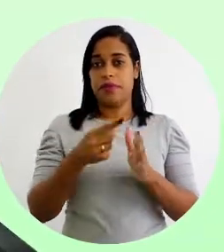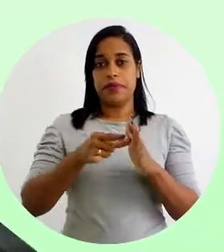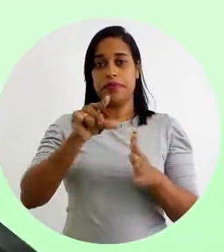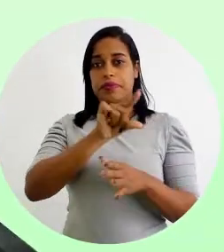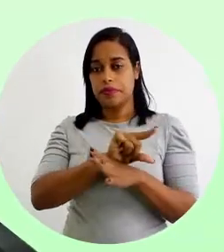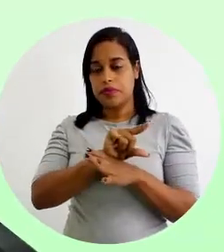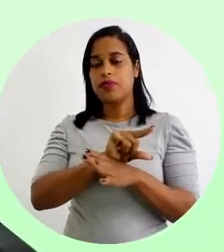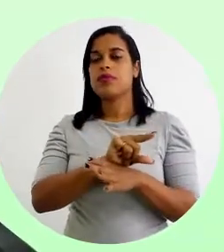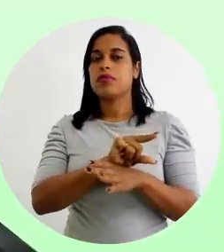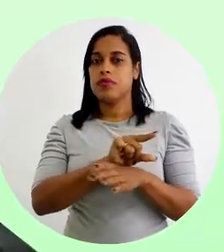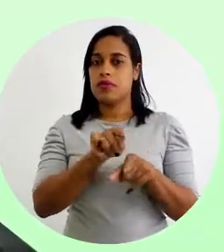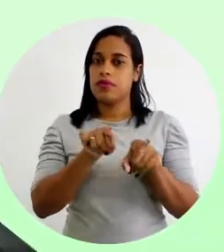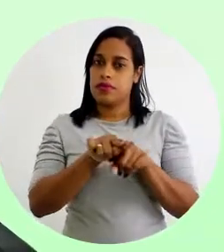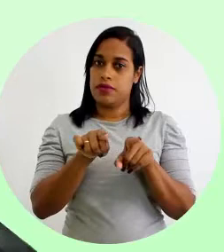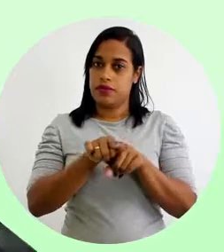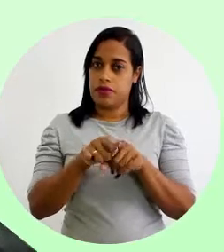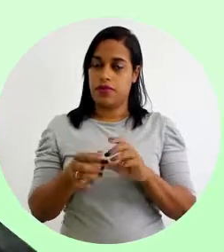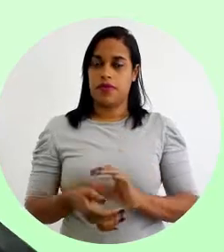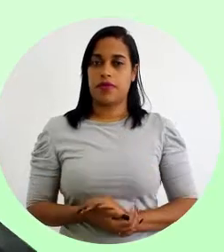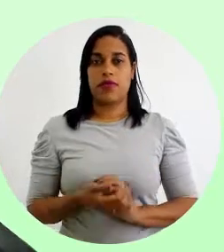fizemos antecipadamente, no caso,